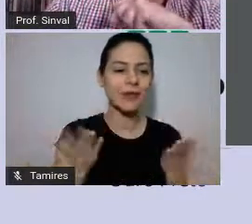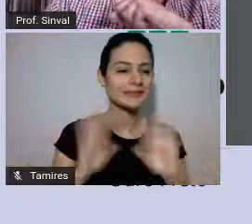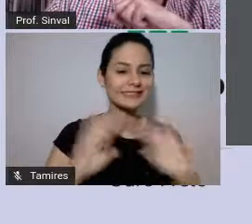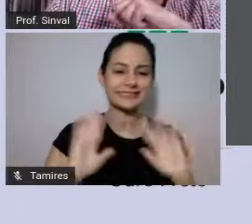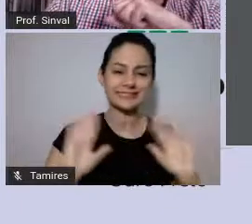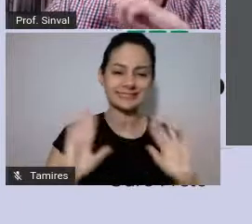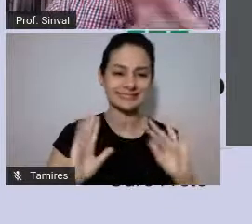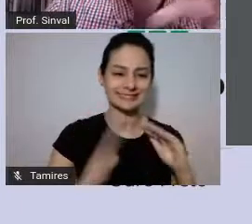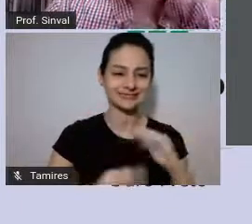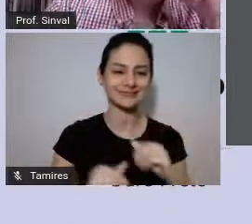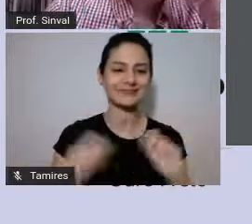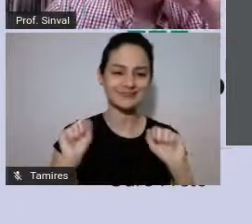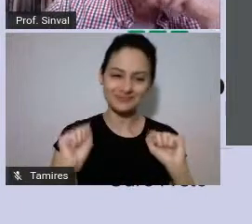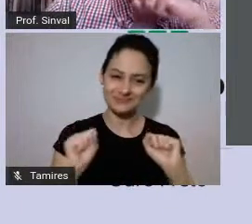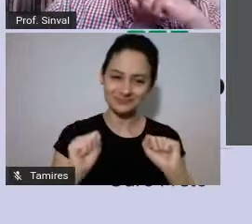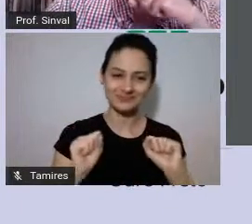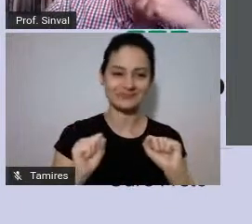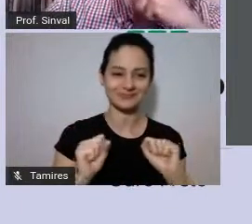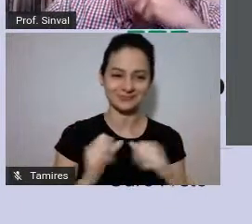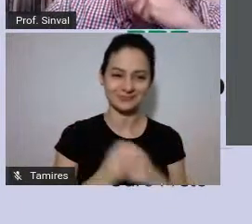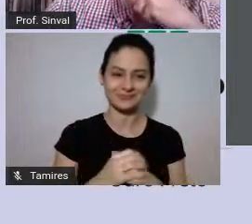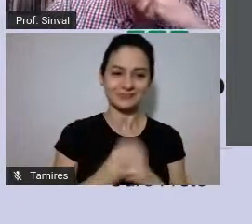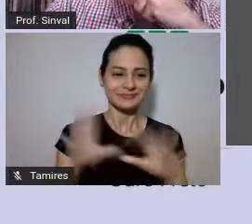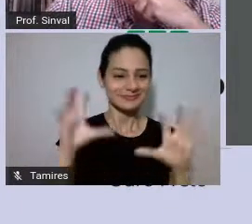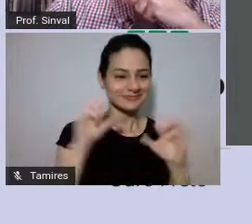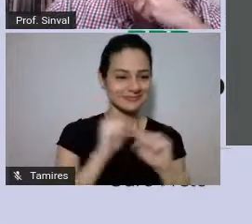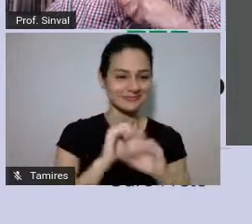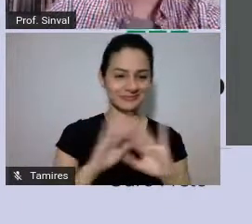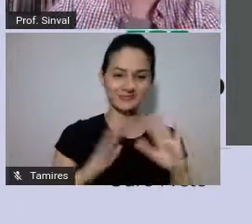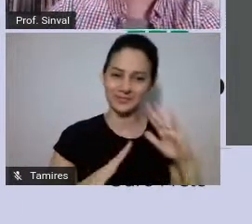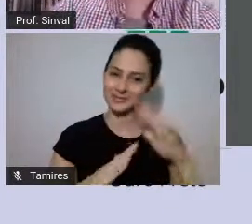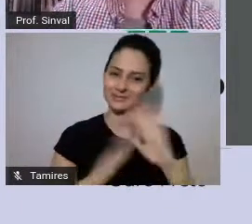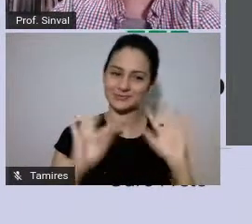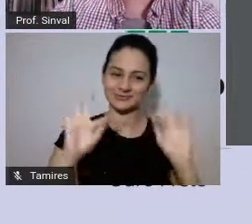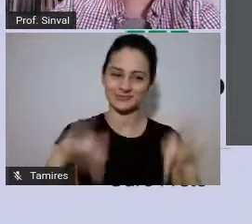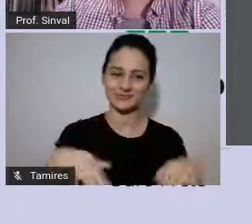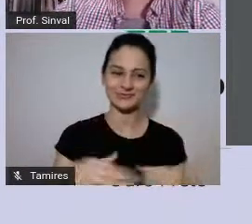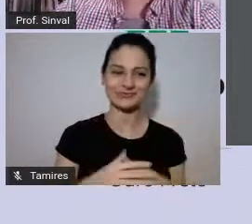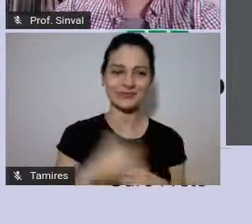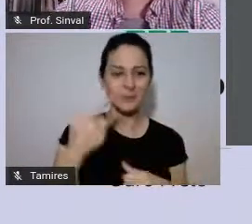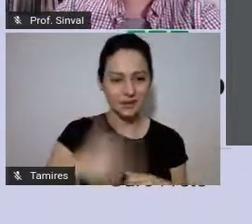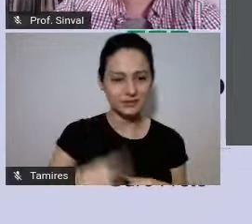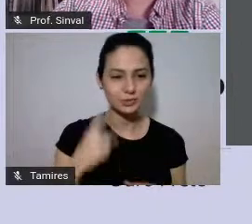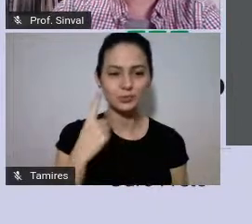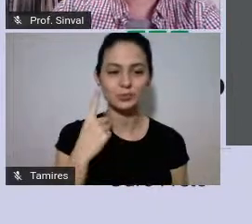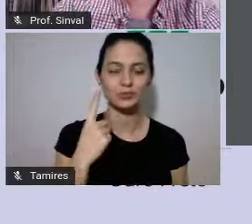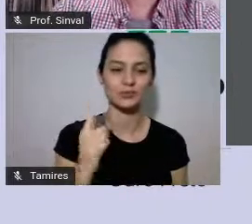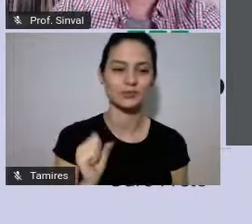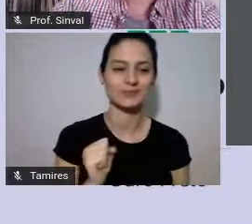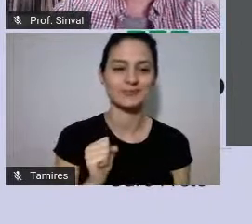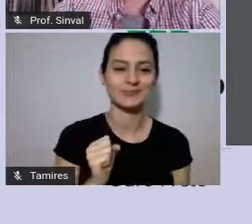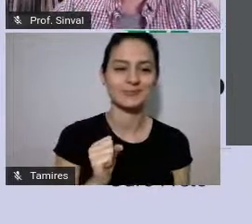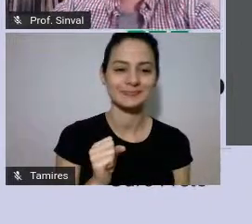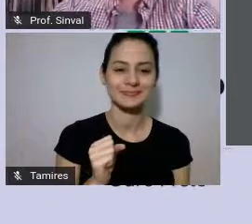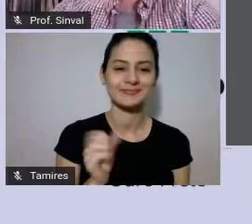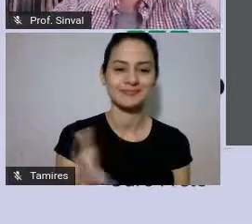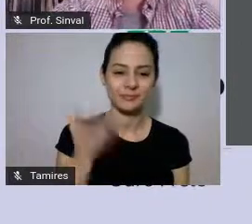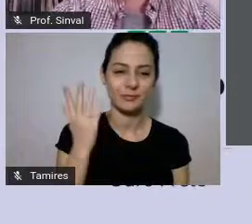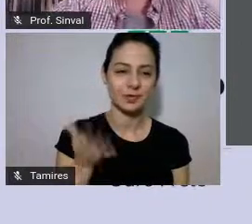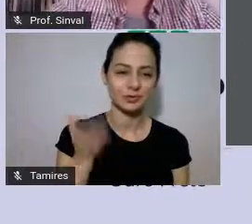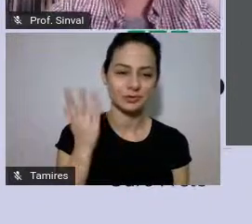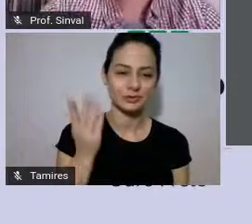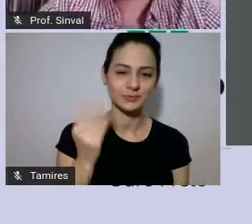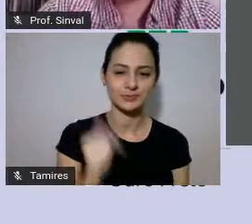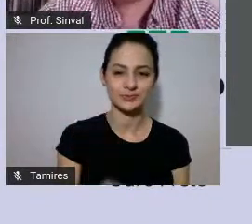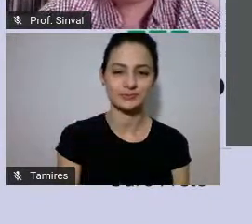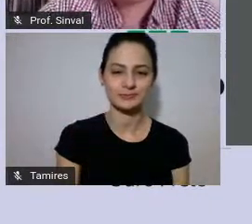Já podemos encerrar. Então tá. Passa mais um. A gente vai passar vários.